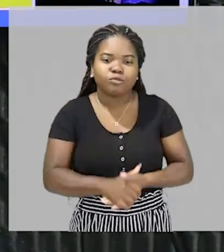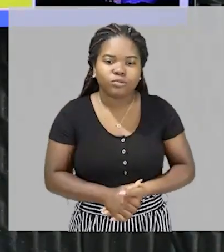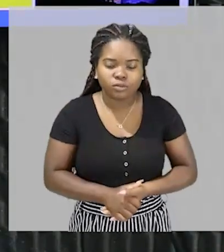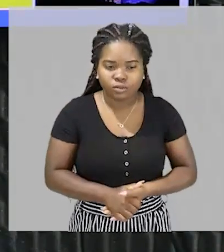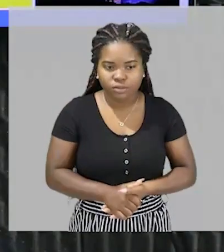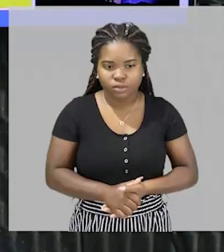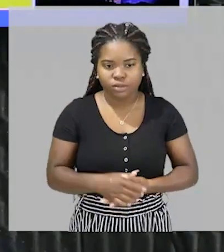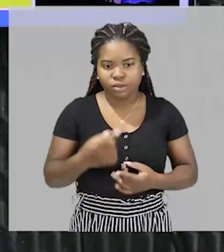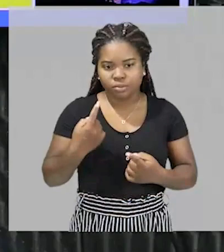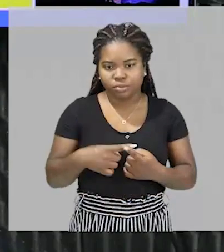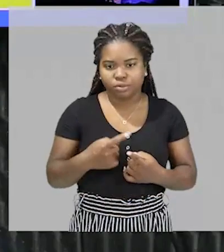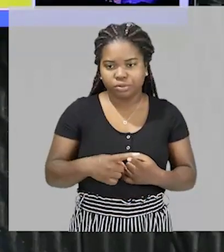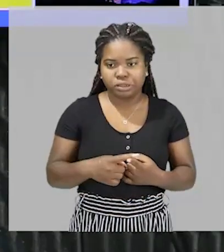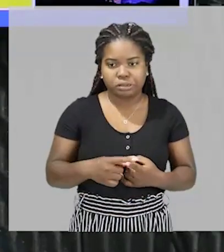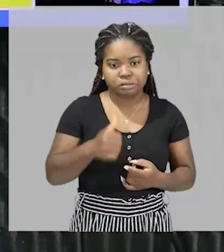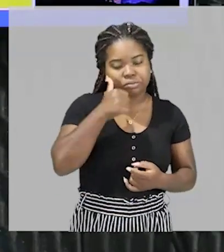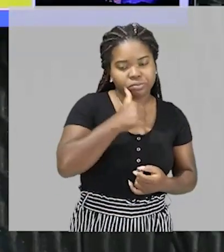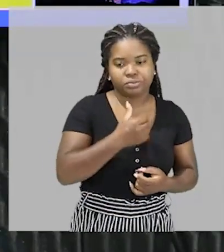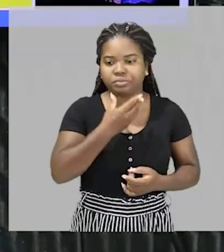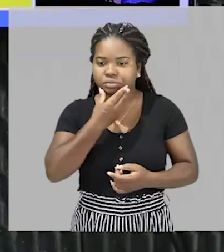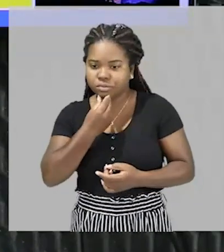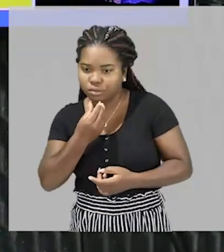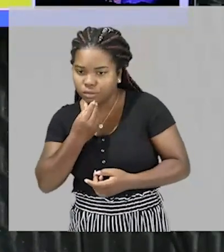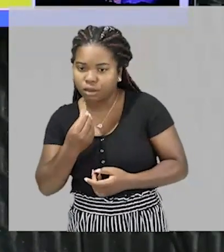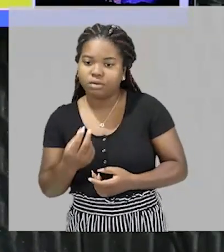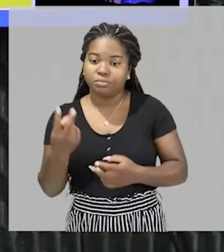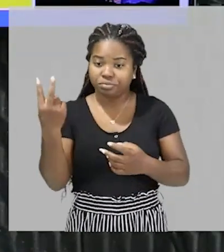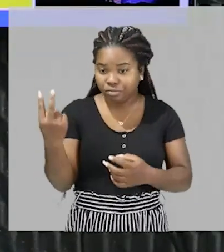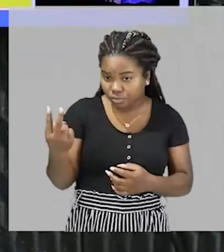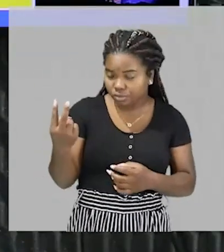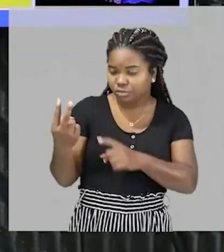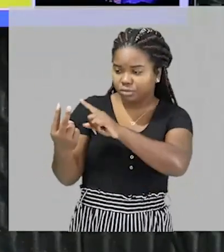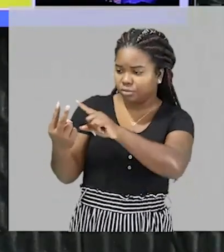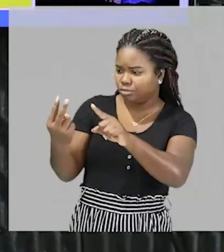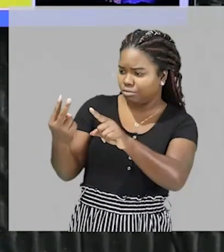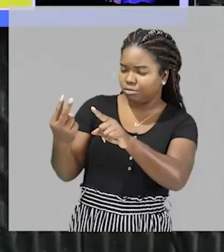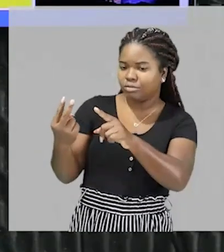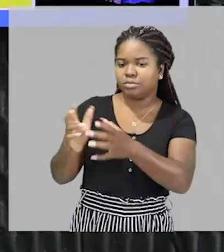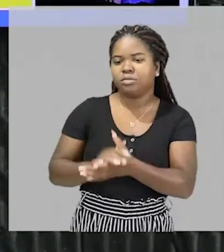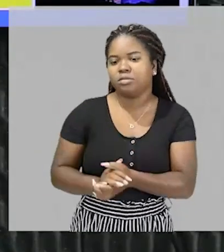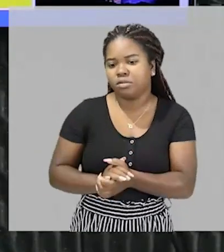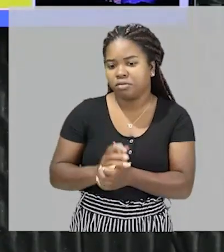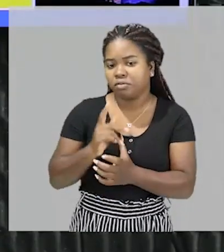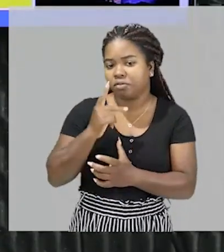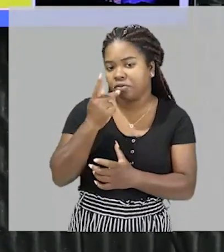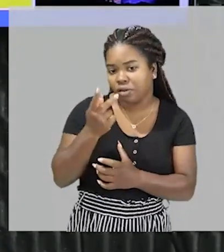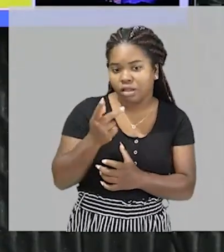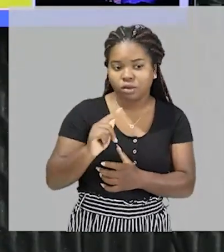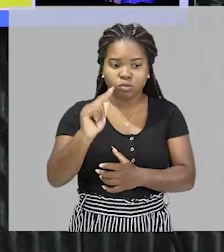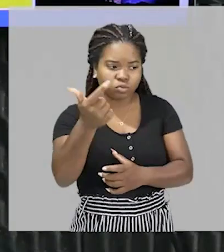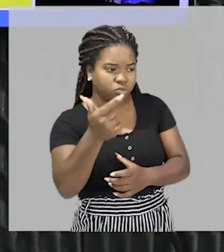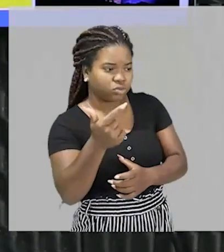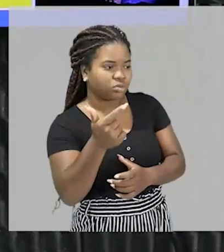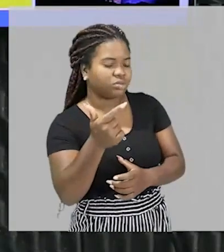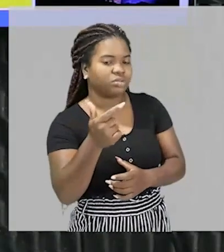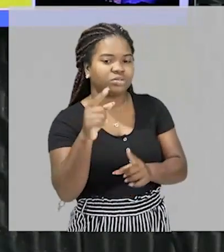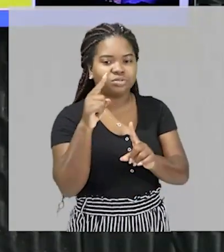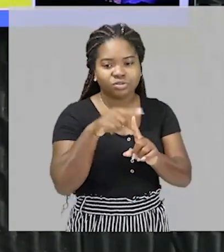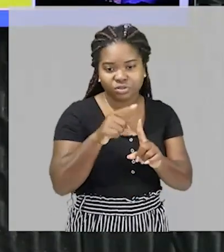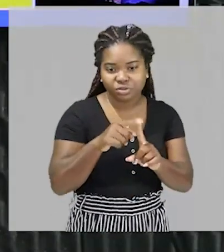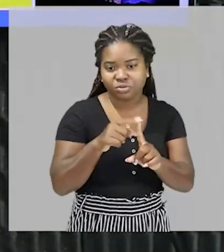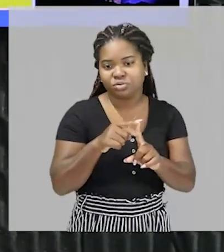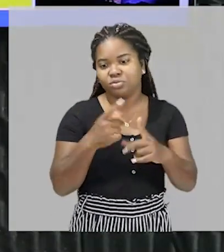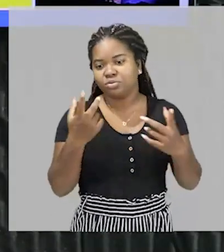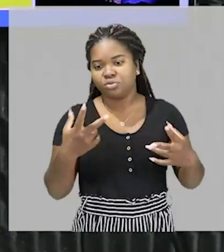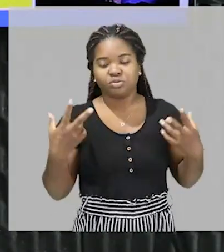ou qualquer gênero que seja, orientações que sejam, nenhum dos dois normalmente fala com os outros de uma forma melosa, em alguns